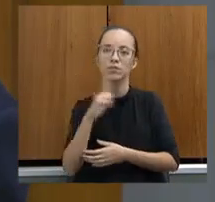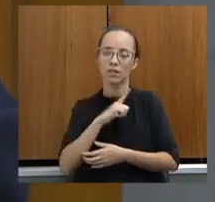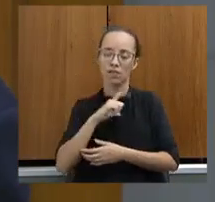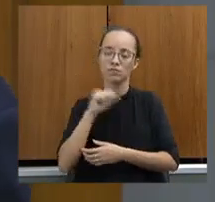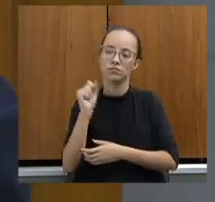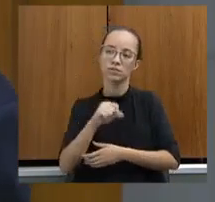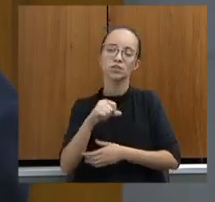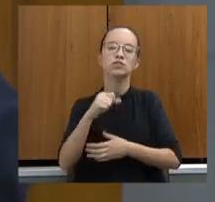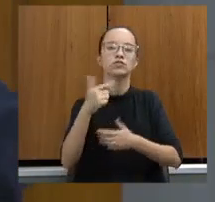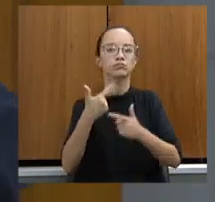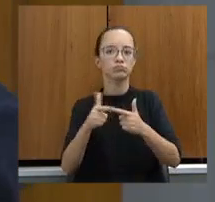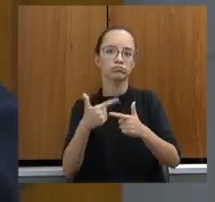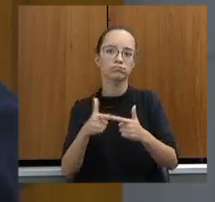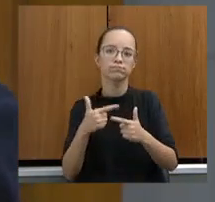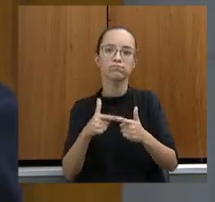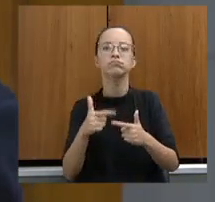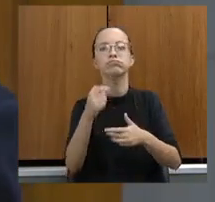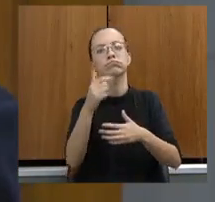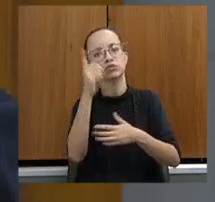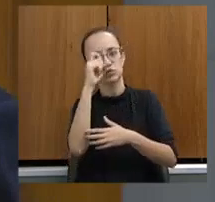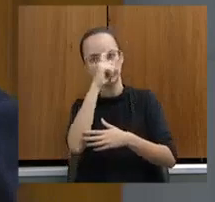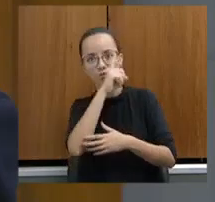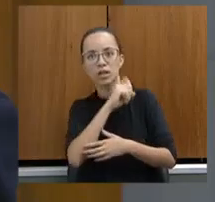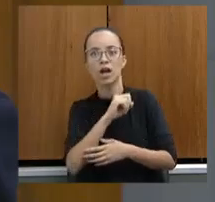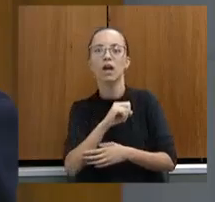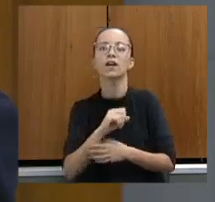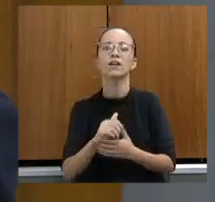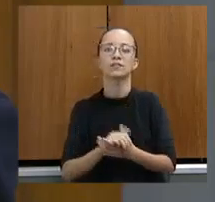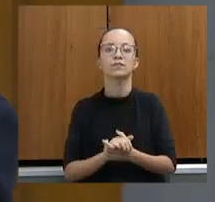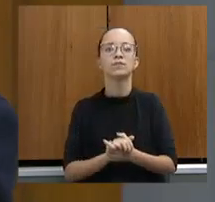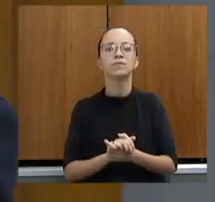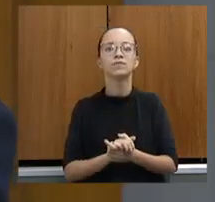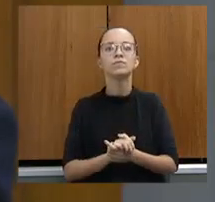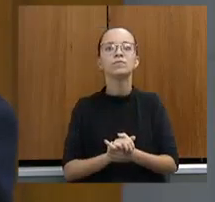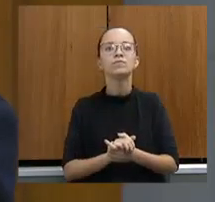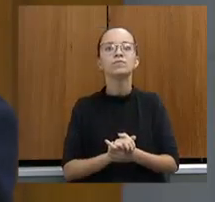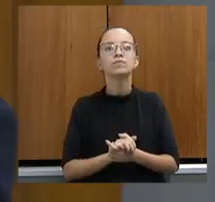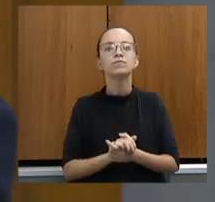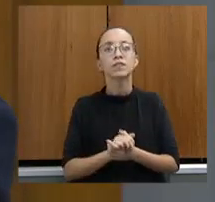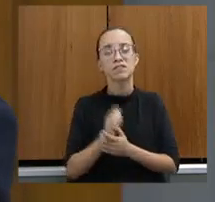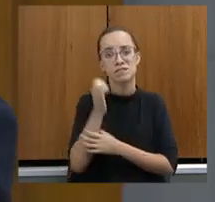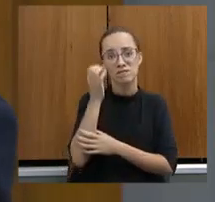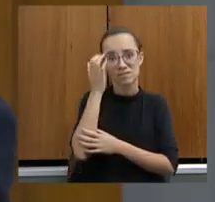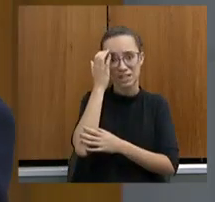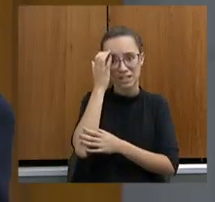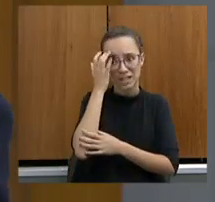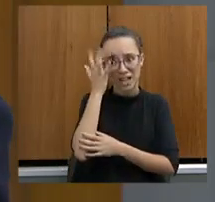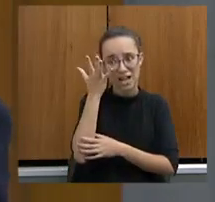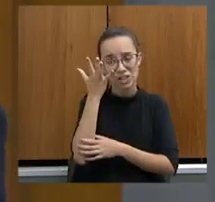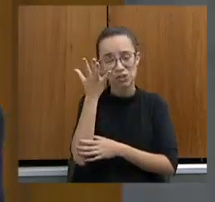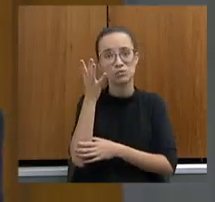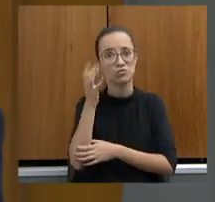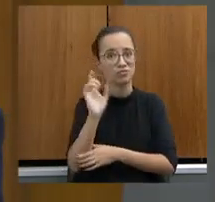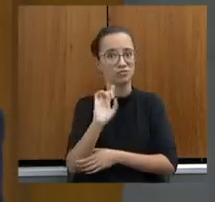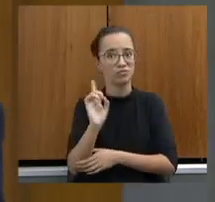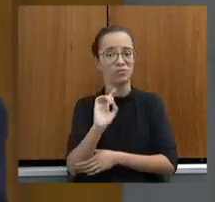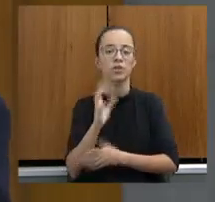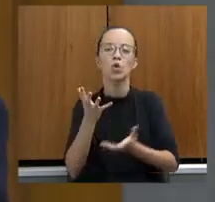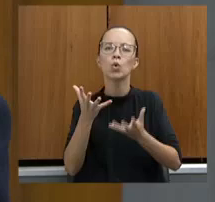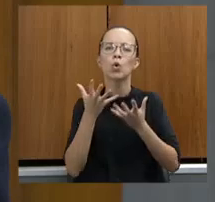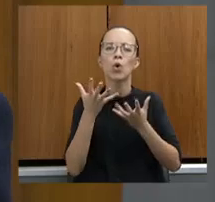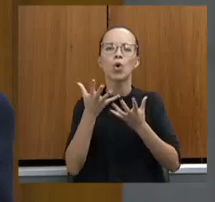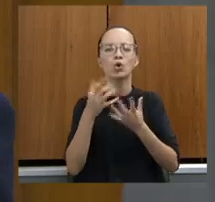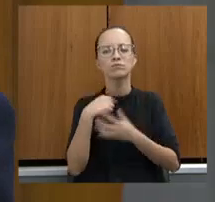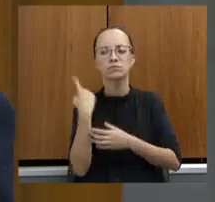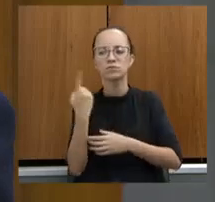aliás muito mais dificuldade do que possível facilidade e o que que nós queremos agora nós